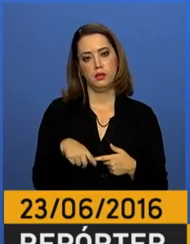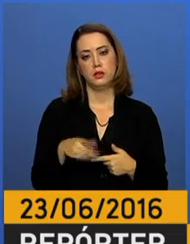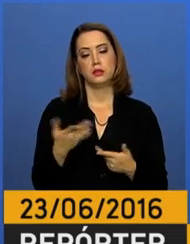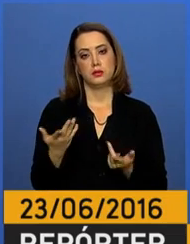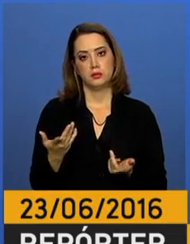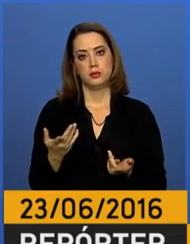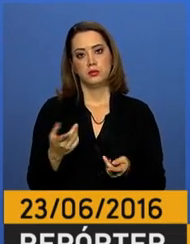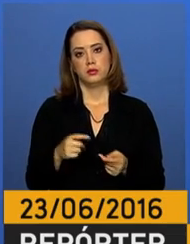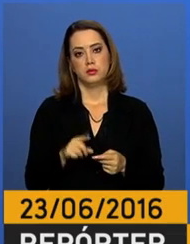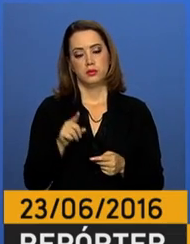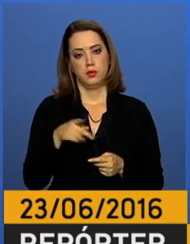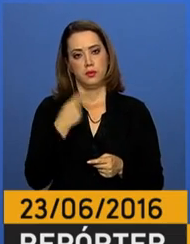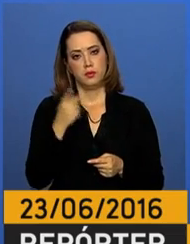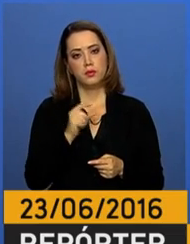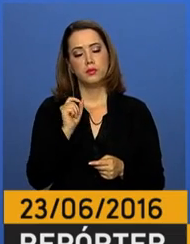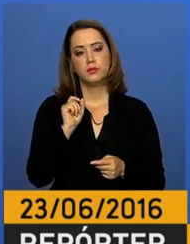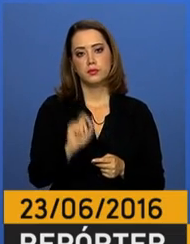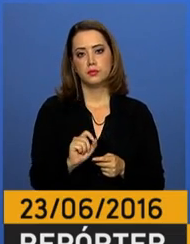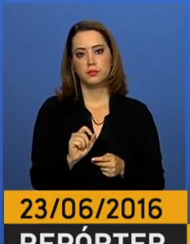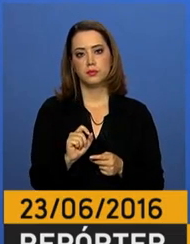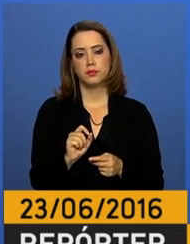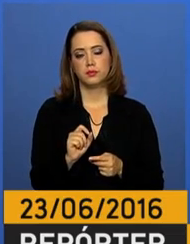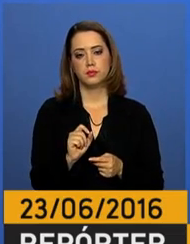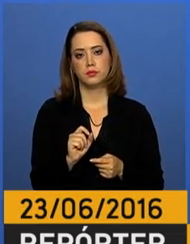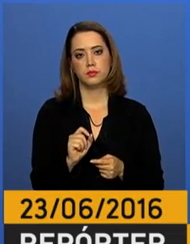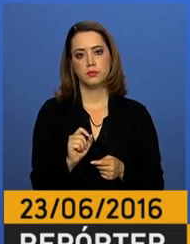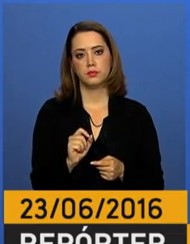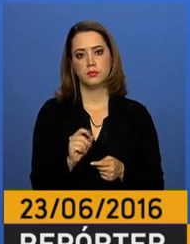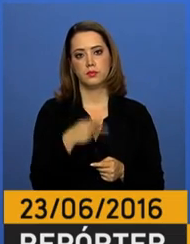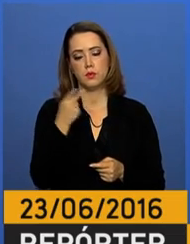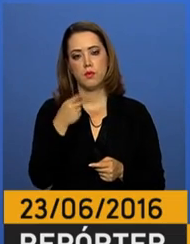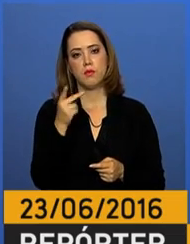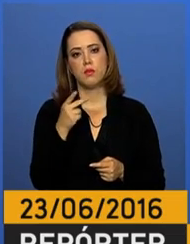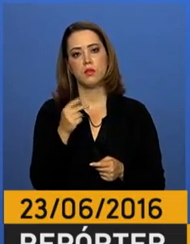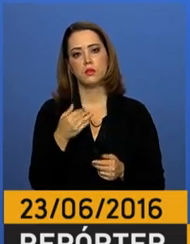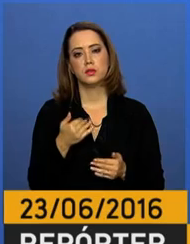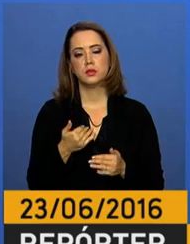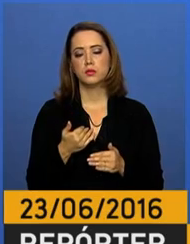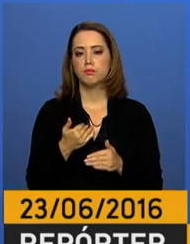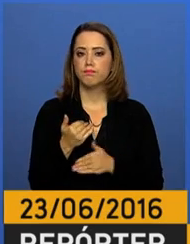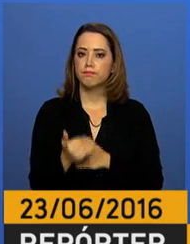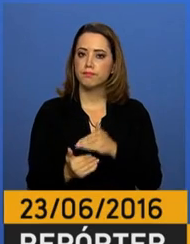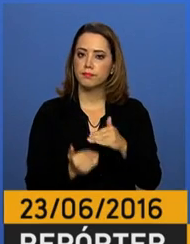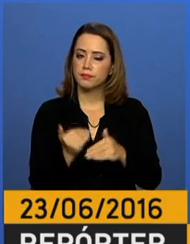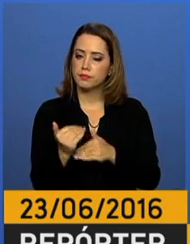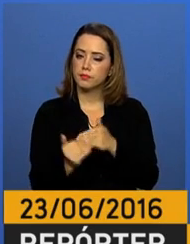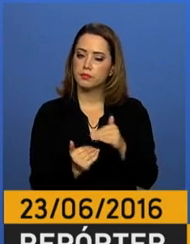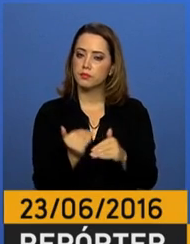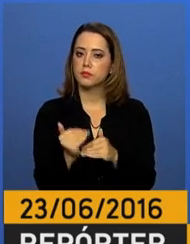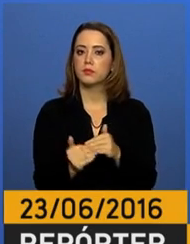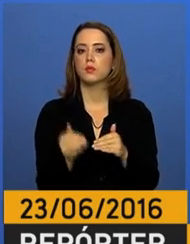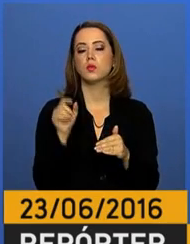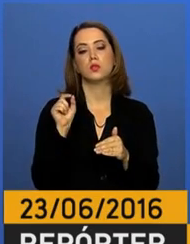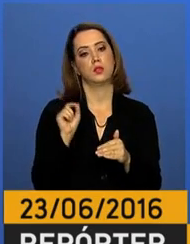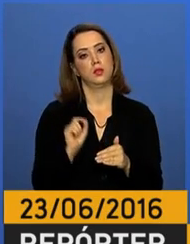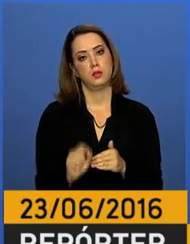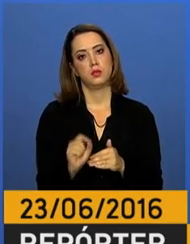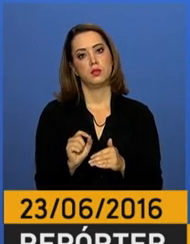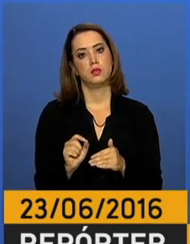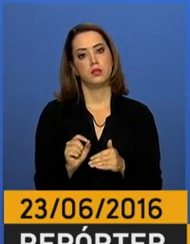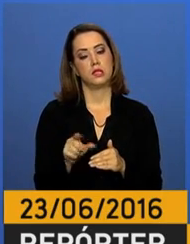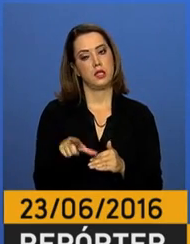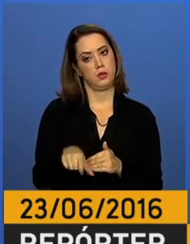tiori diz respeito a digamos assim a permanência dessa